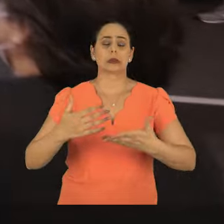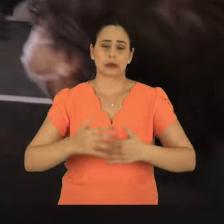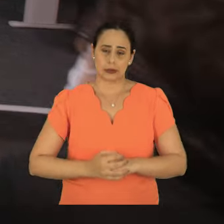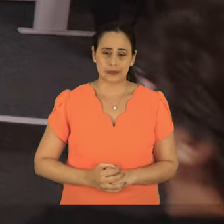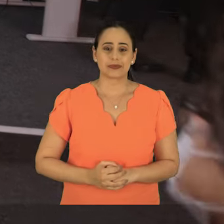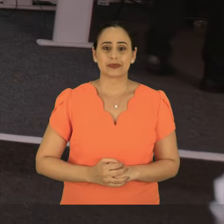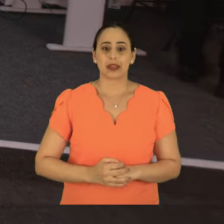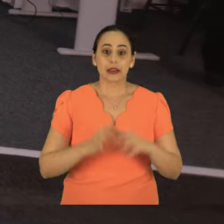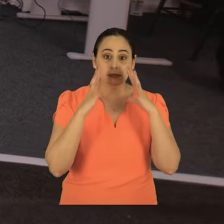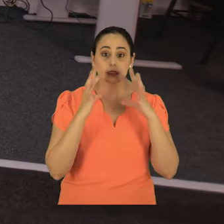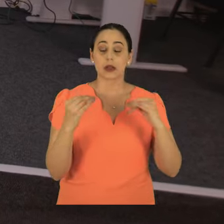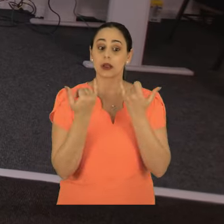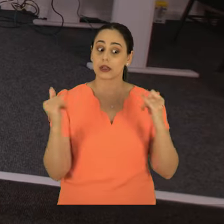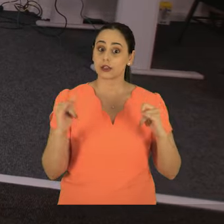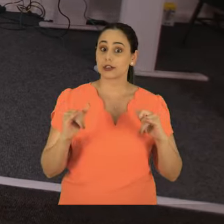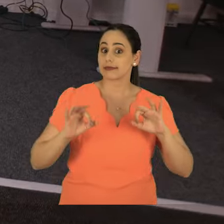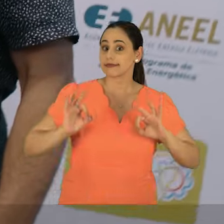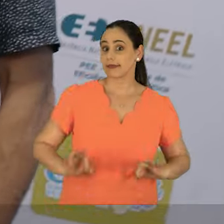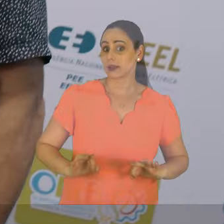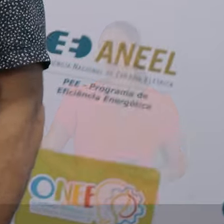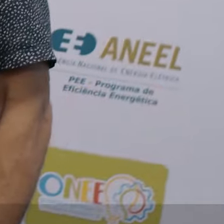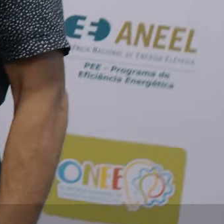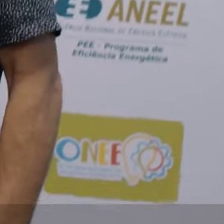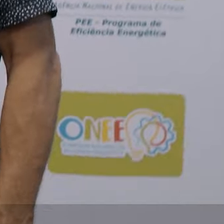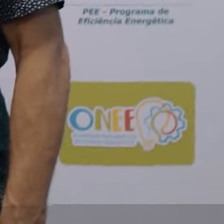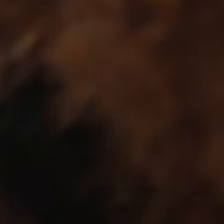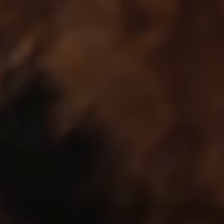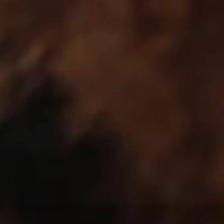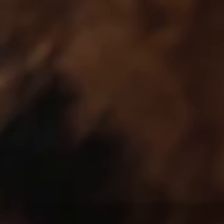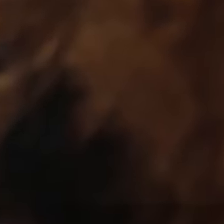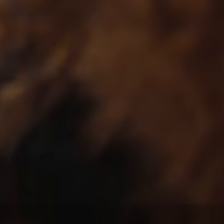mundo vive relacionado ao uso eficiente da energia.